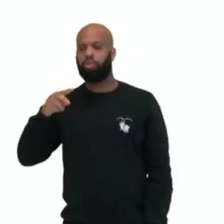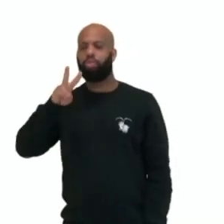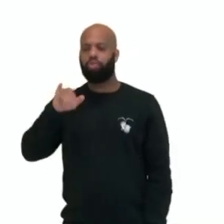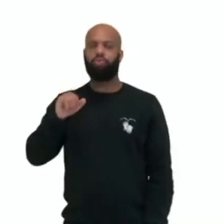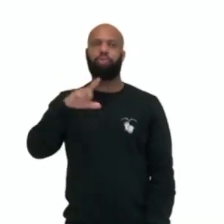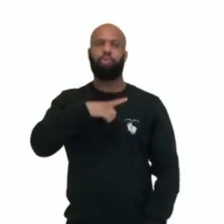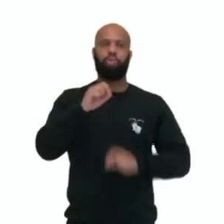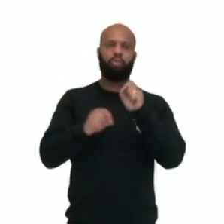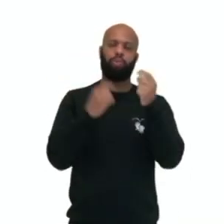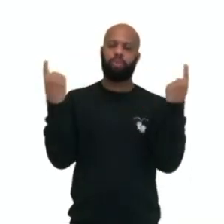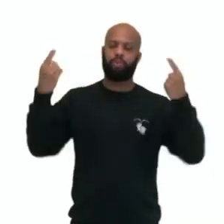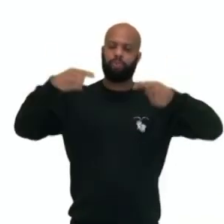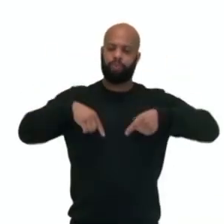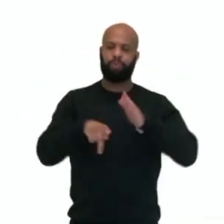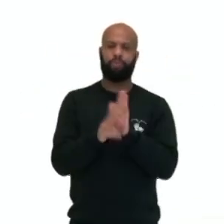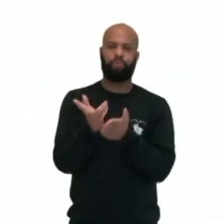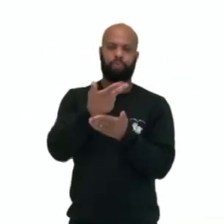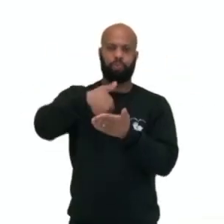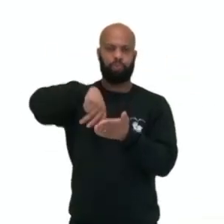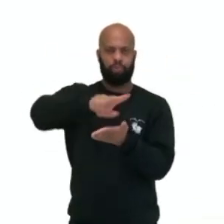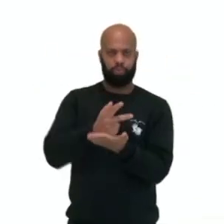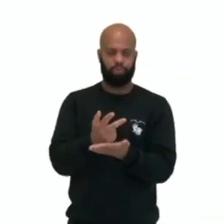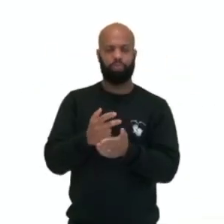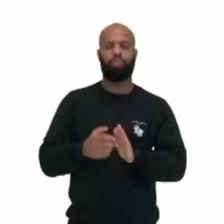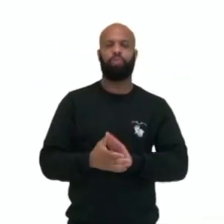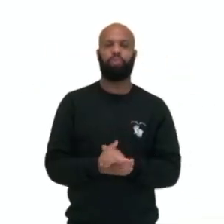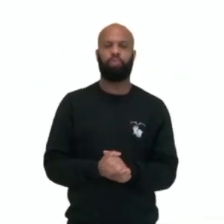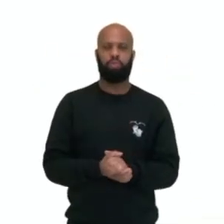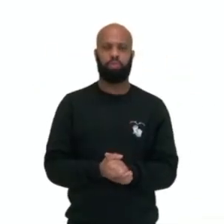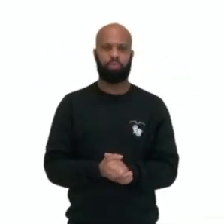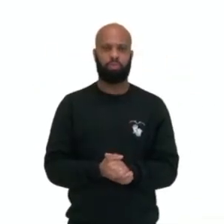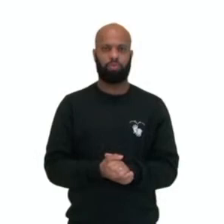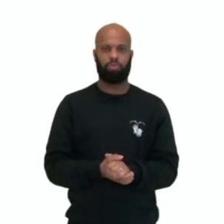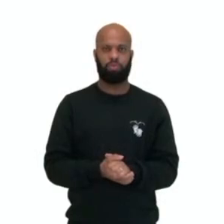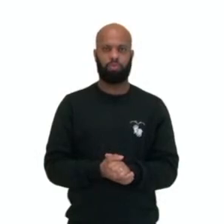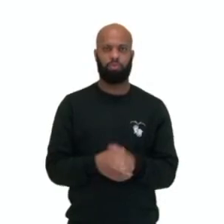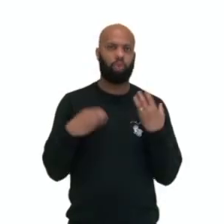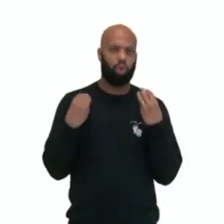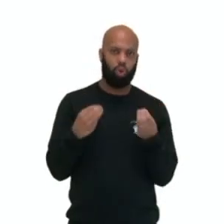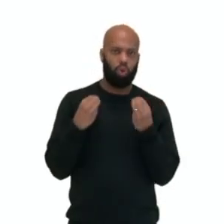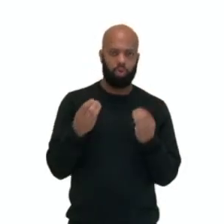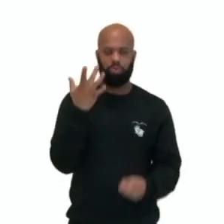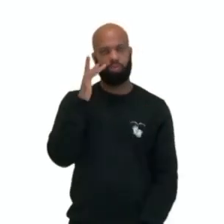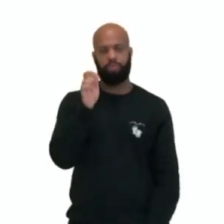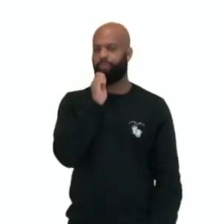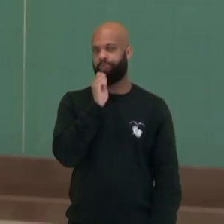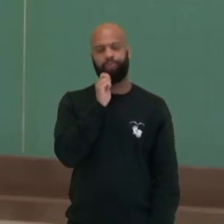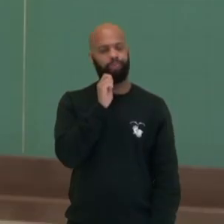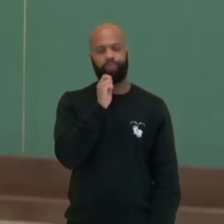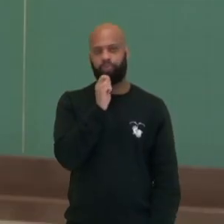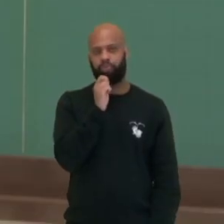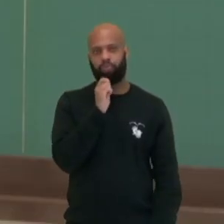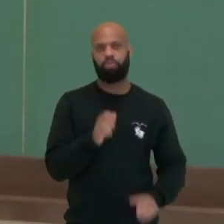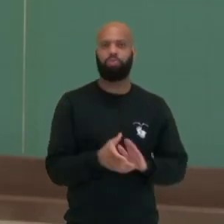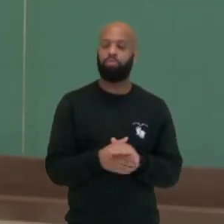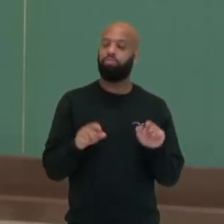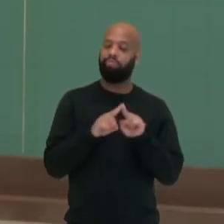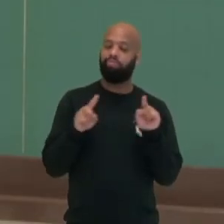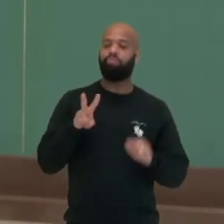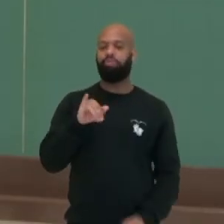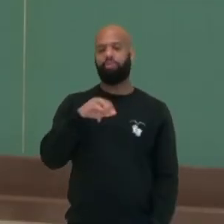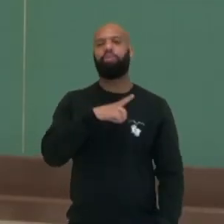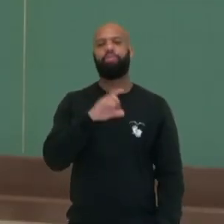uma competição de breakdance. Como que vai acontecer, eu ainda não sei te dizer, né? Mas que